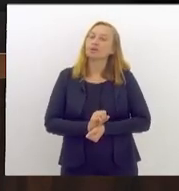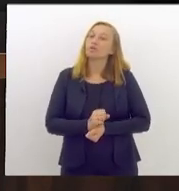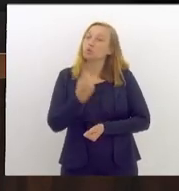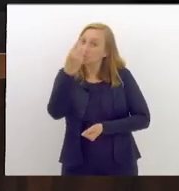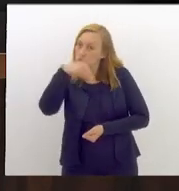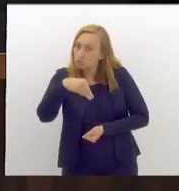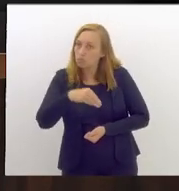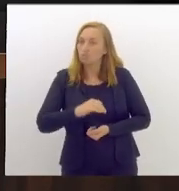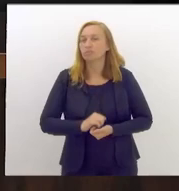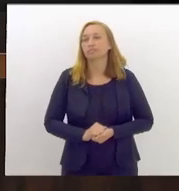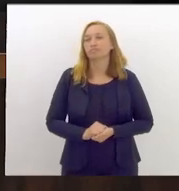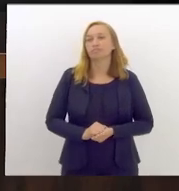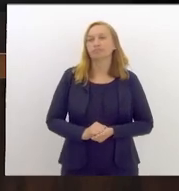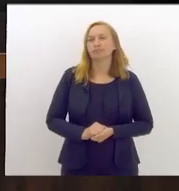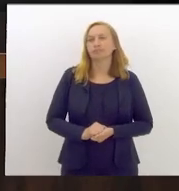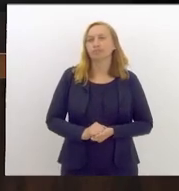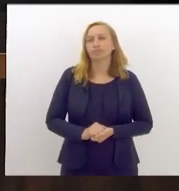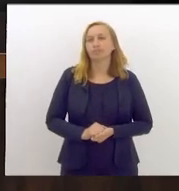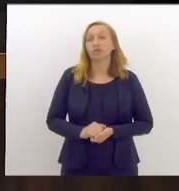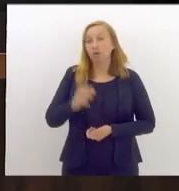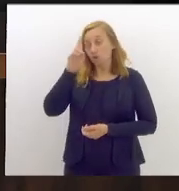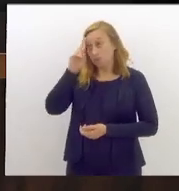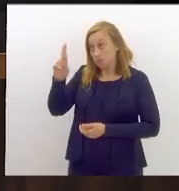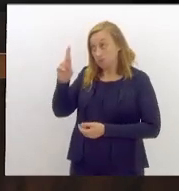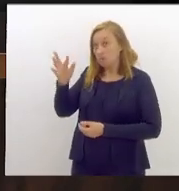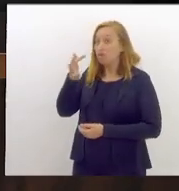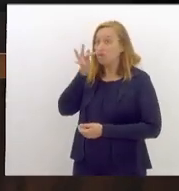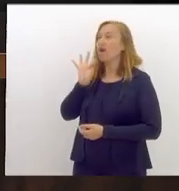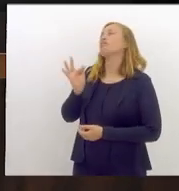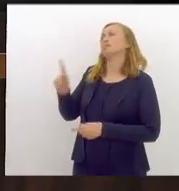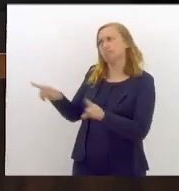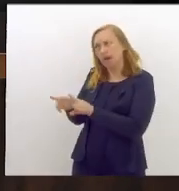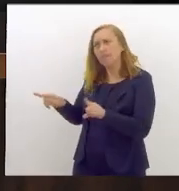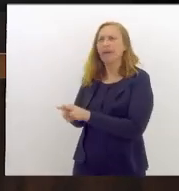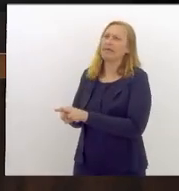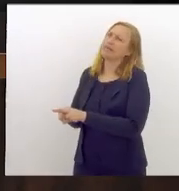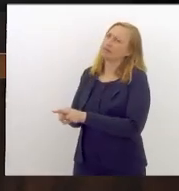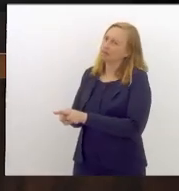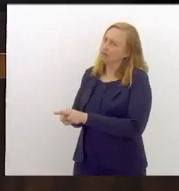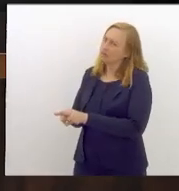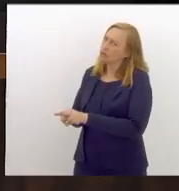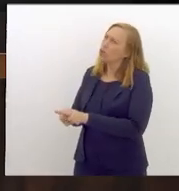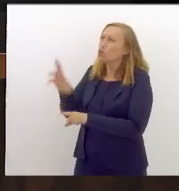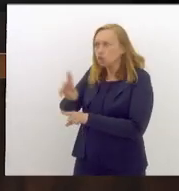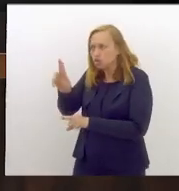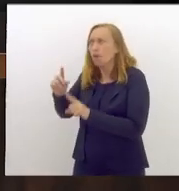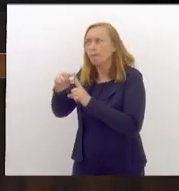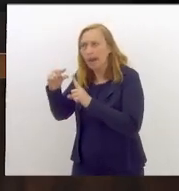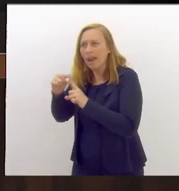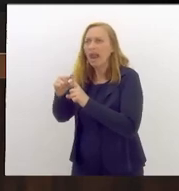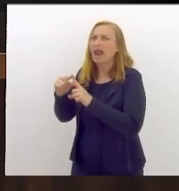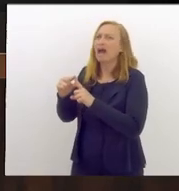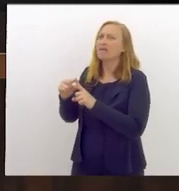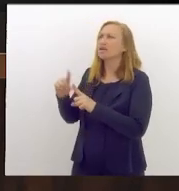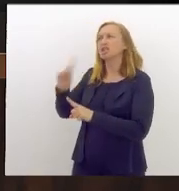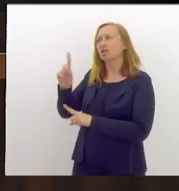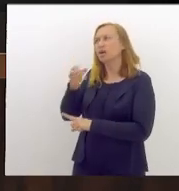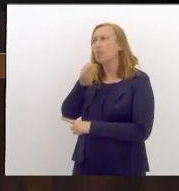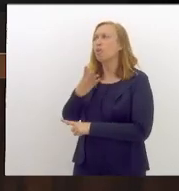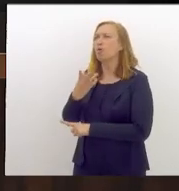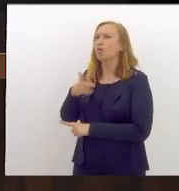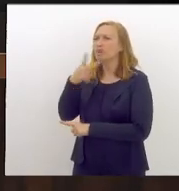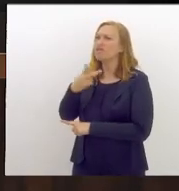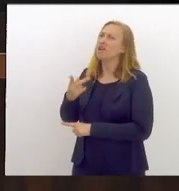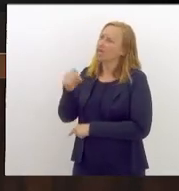um instante vossa excelência Flávio também foi foi usou palavras também aí que não caberiam para